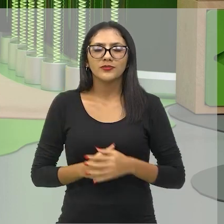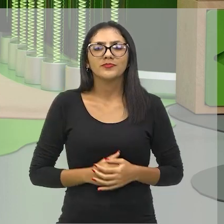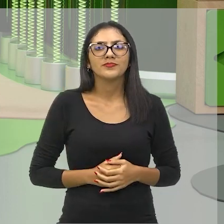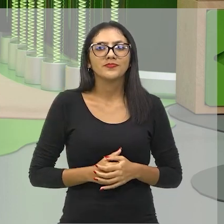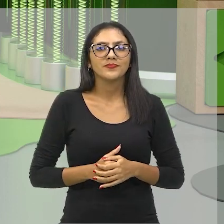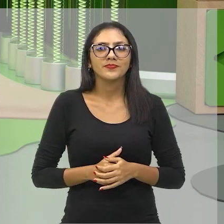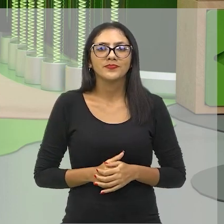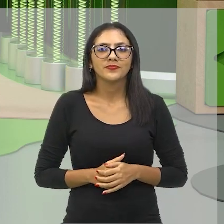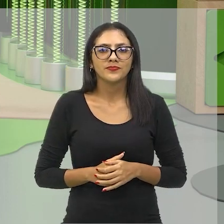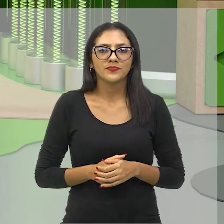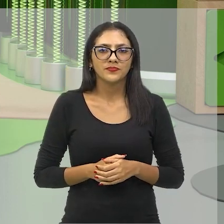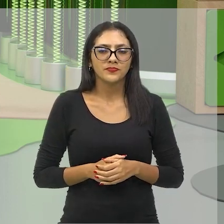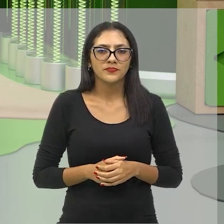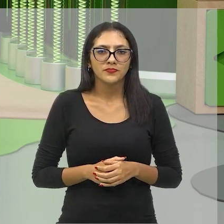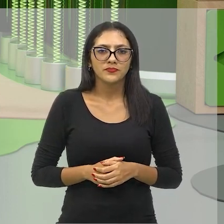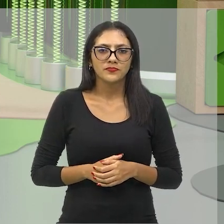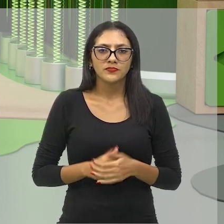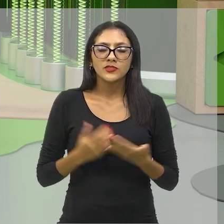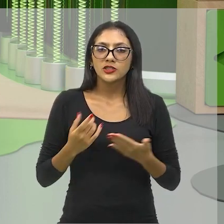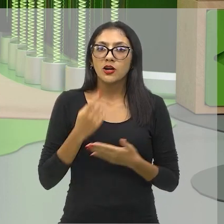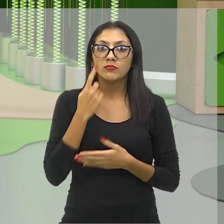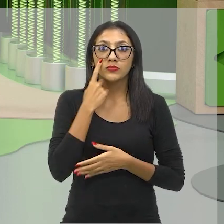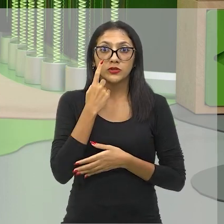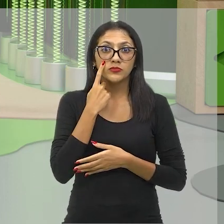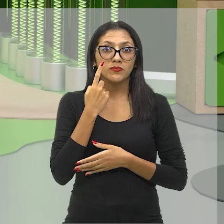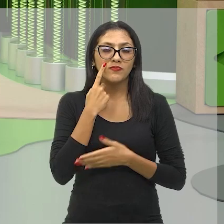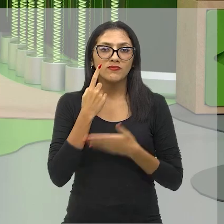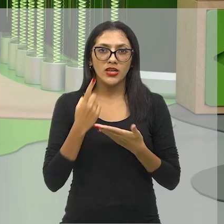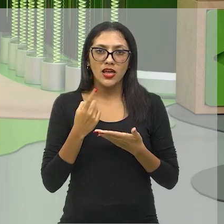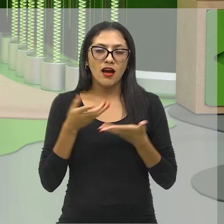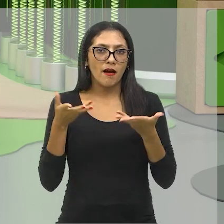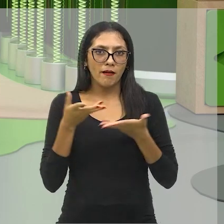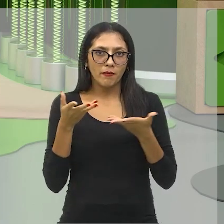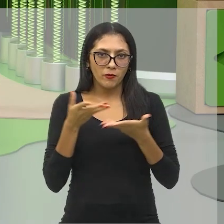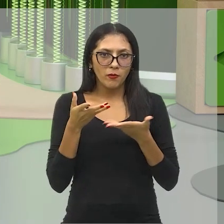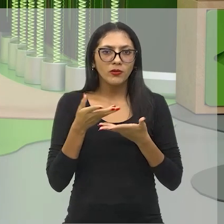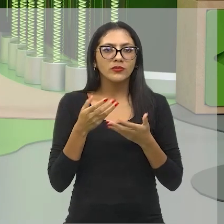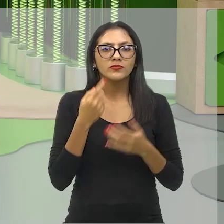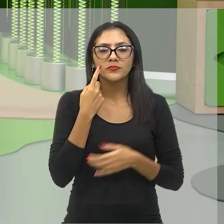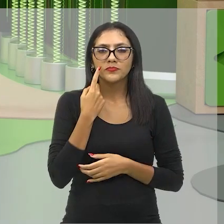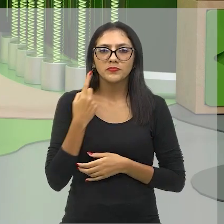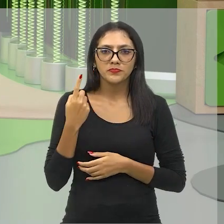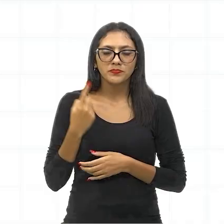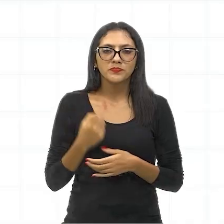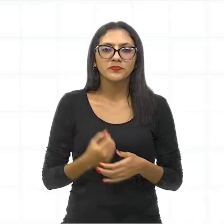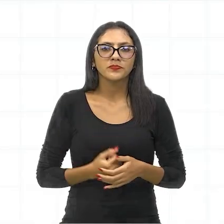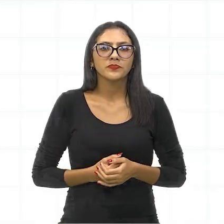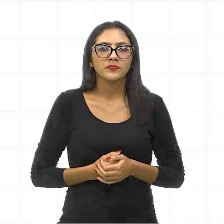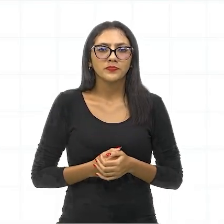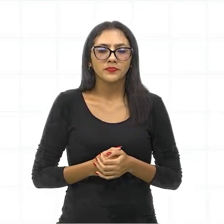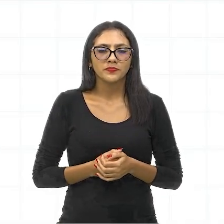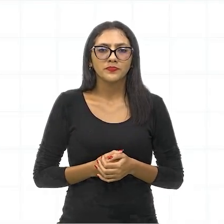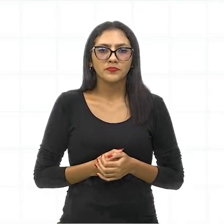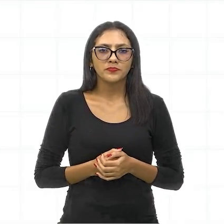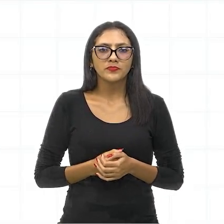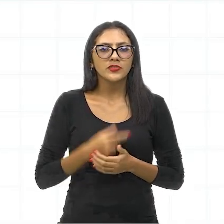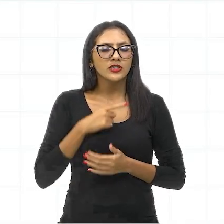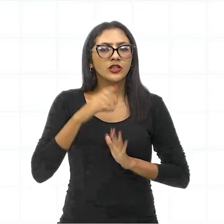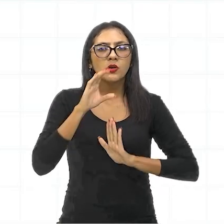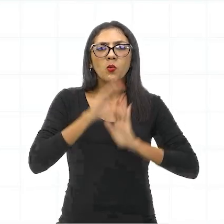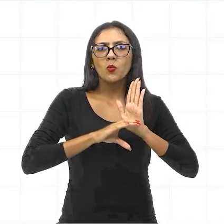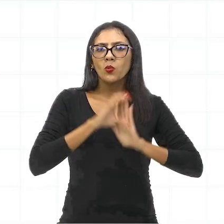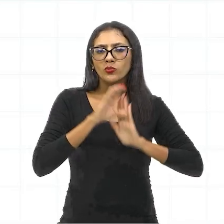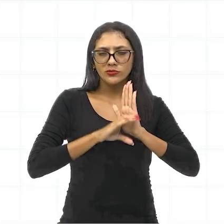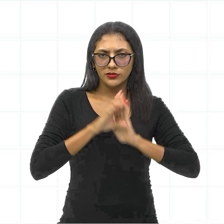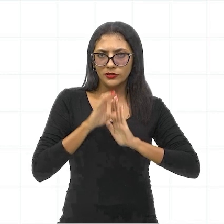ok? Então, a gente vai observar com mais detalhes ali sobre a reprodução. Vamos observar a nossa imagem, que traz aí um conceito, né, sobre